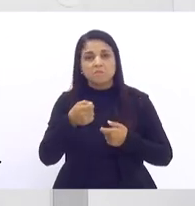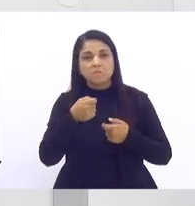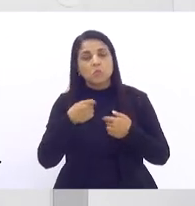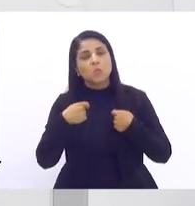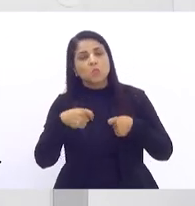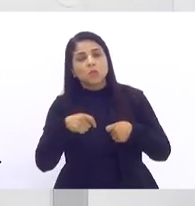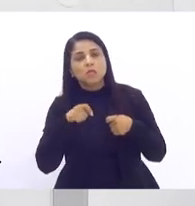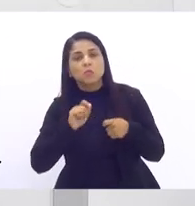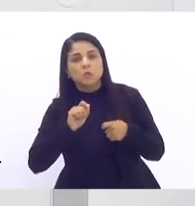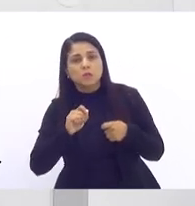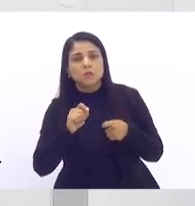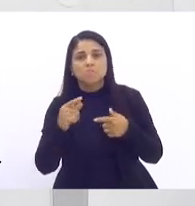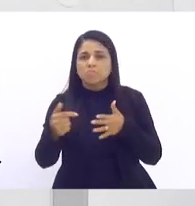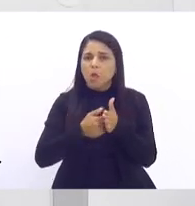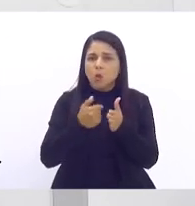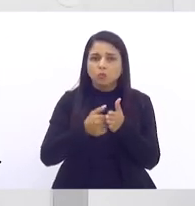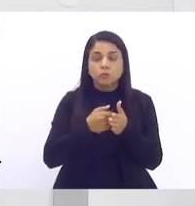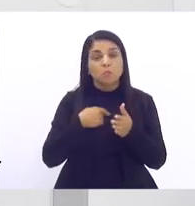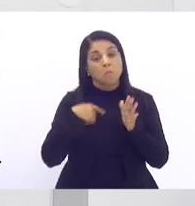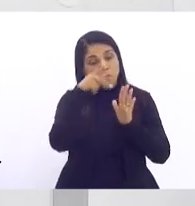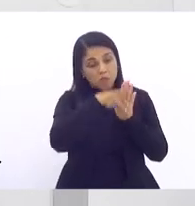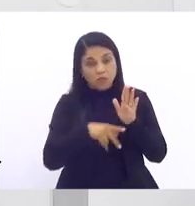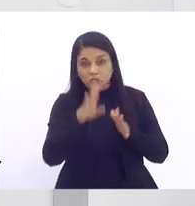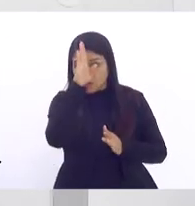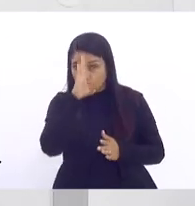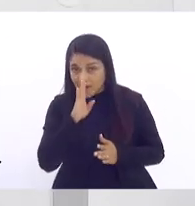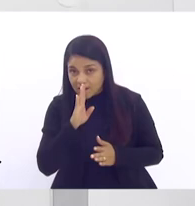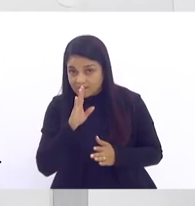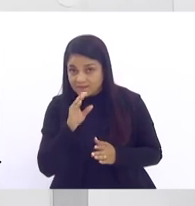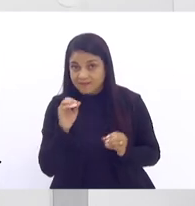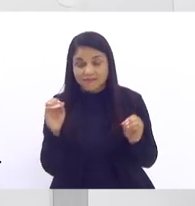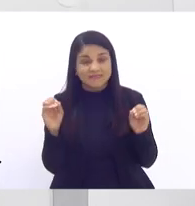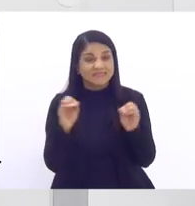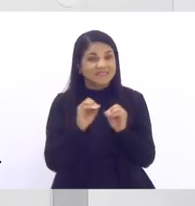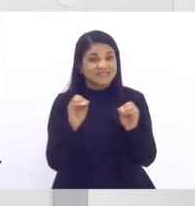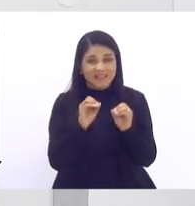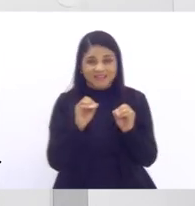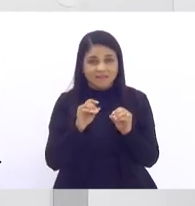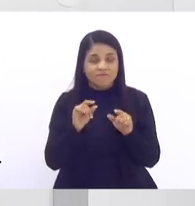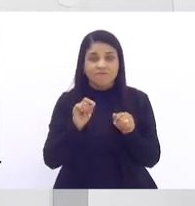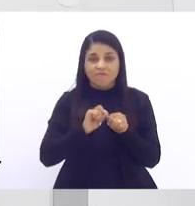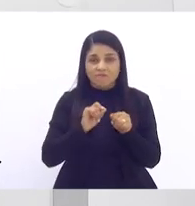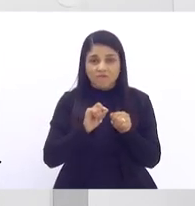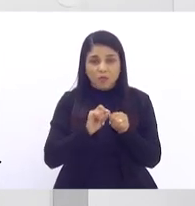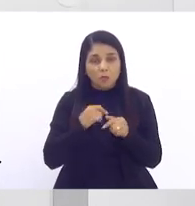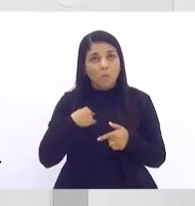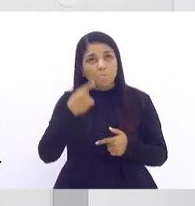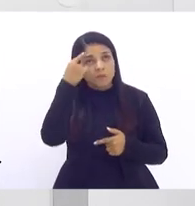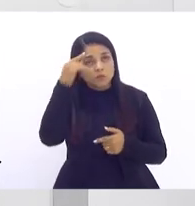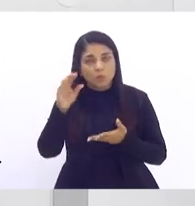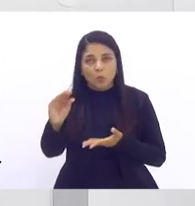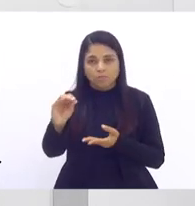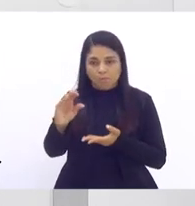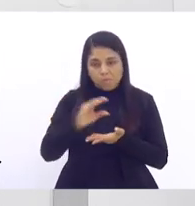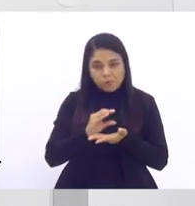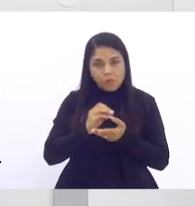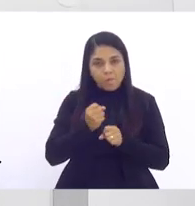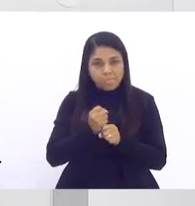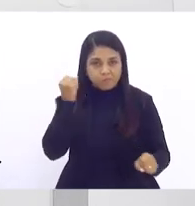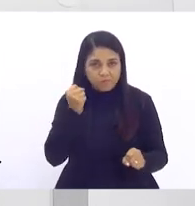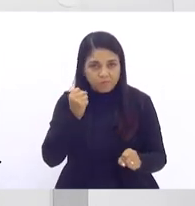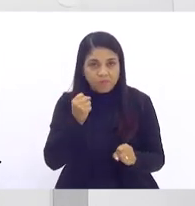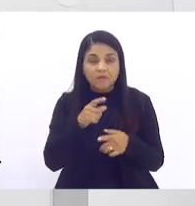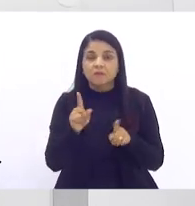o nosso projeto é de graça para quem quiser nada que foi feito foi feito com intenção lucrativa pelo contrário